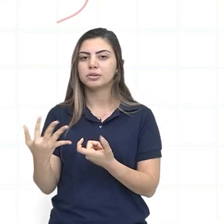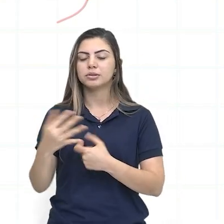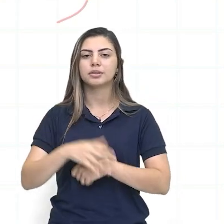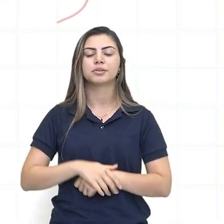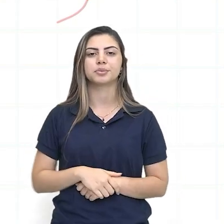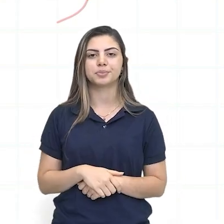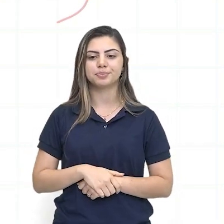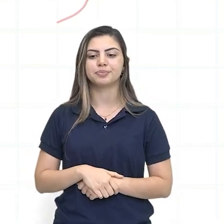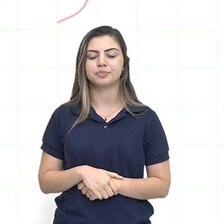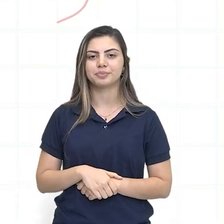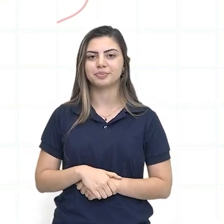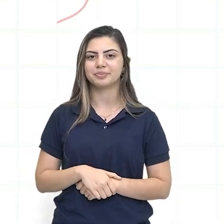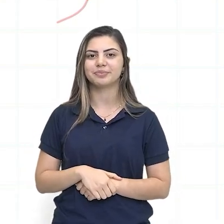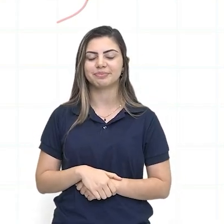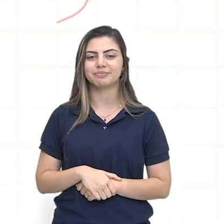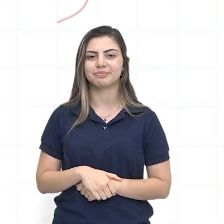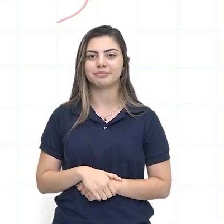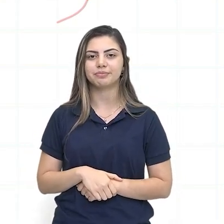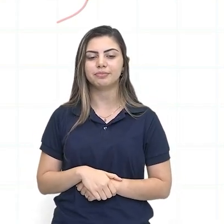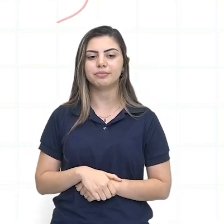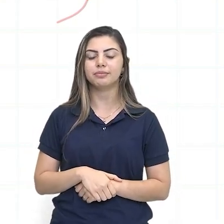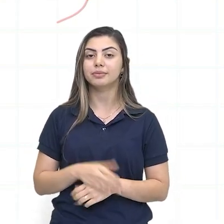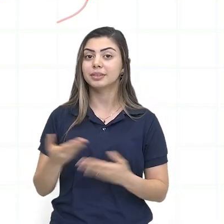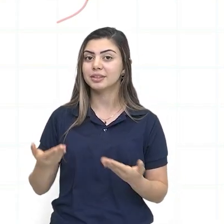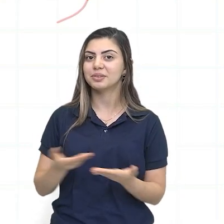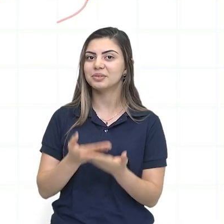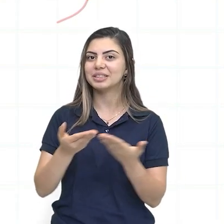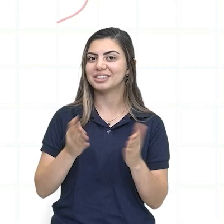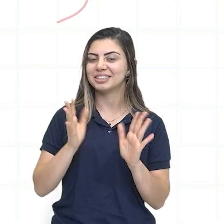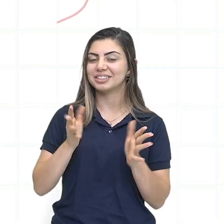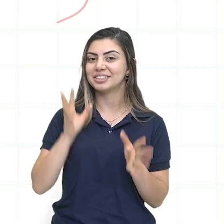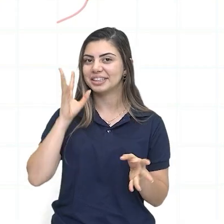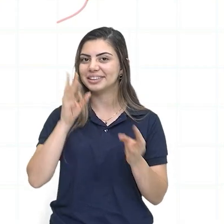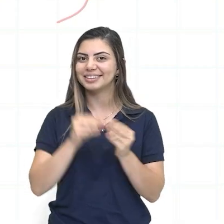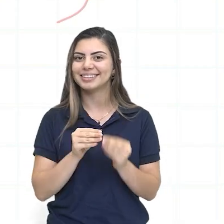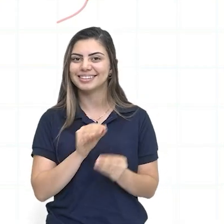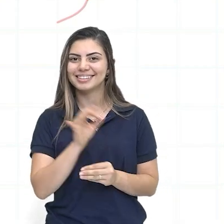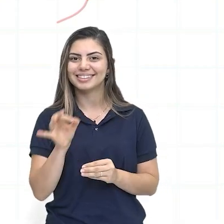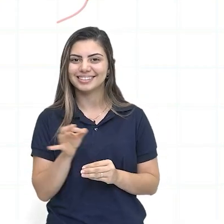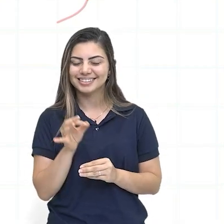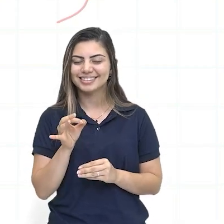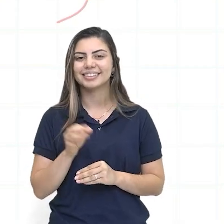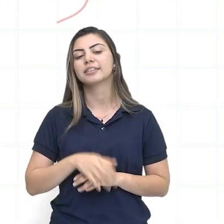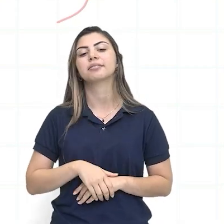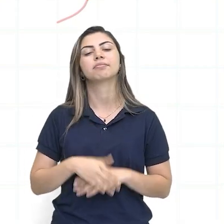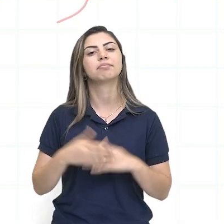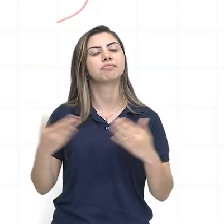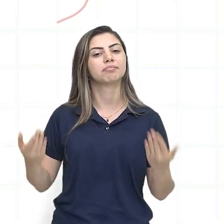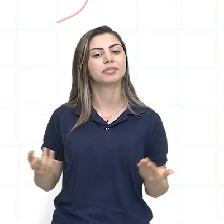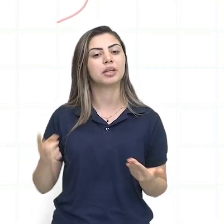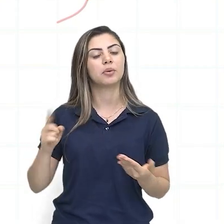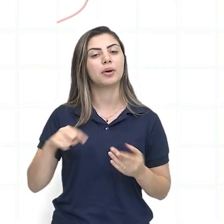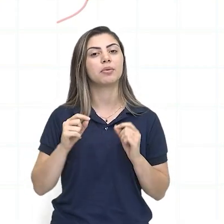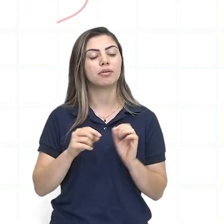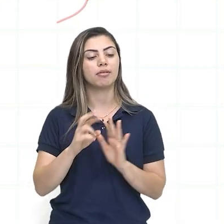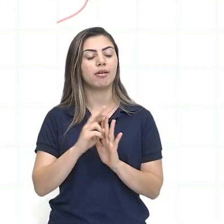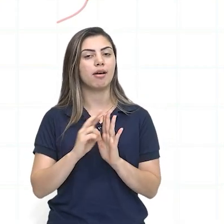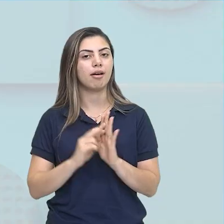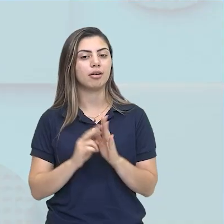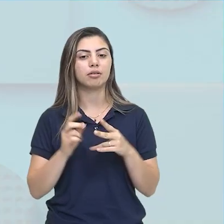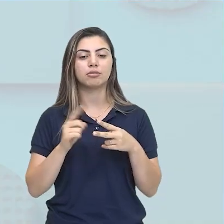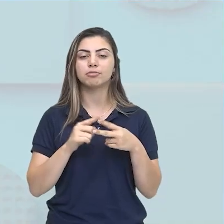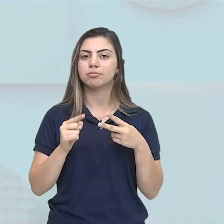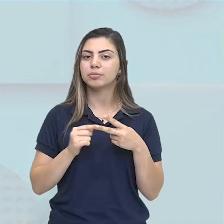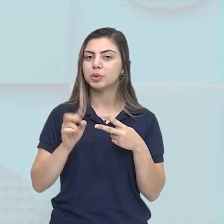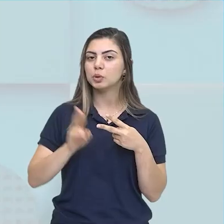enumeração, certo? Esse aqui já ficou bem claro para você, certo? Duas primeiras regras de uso